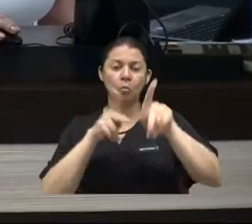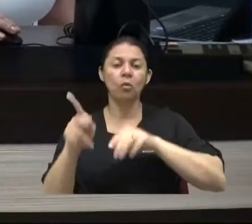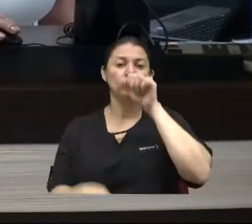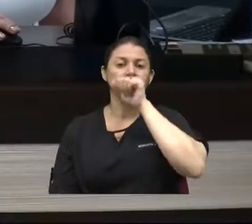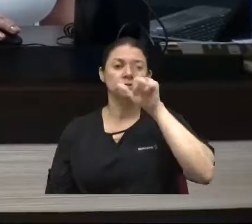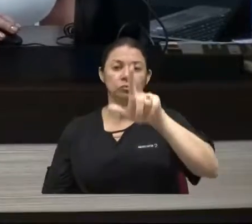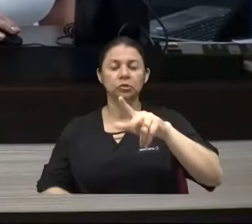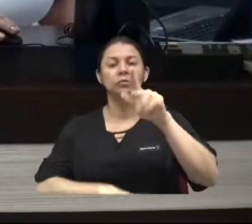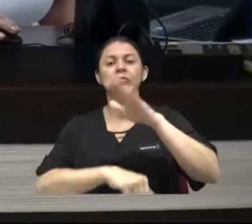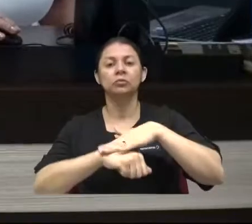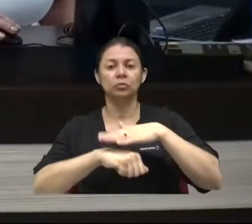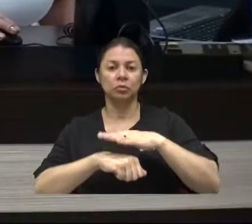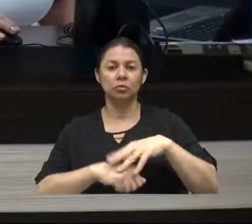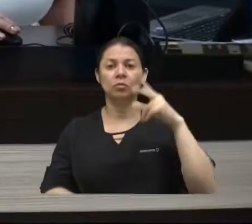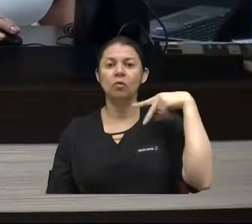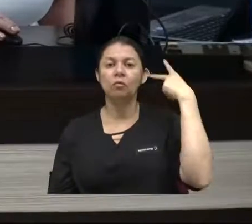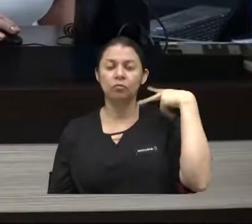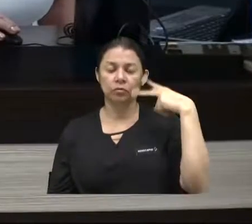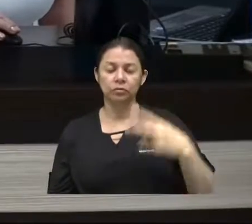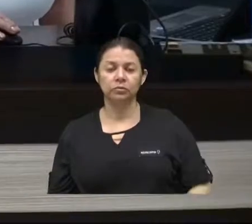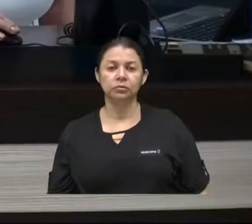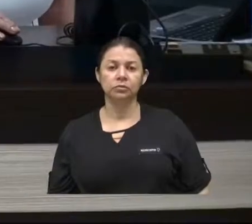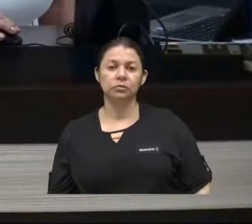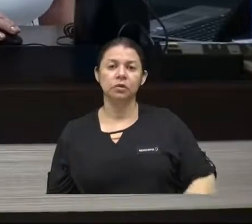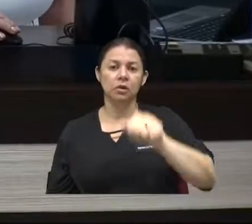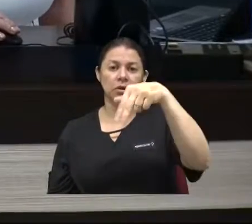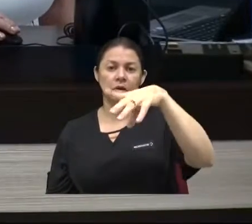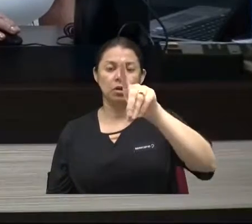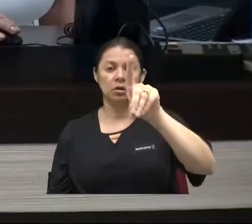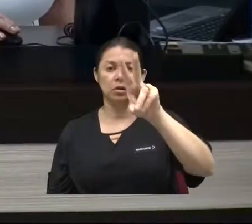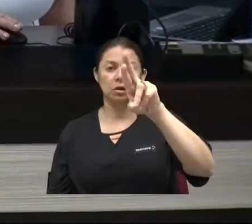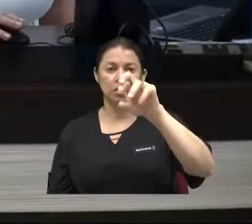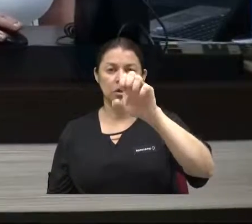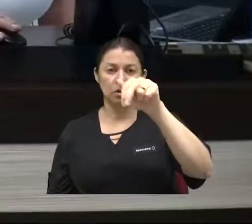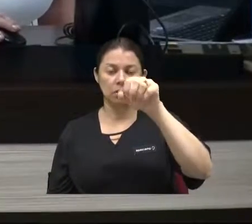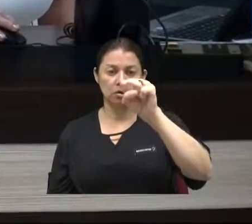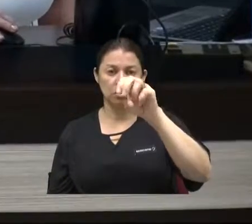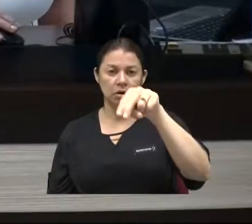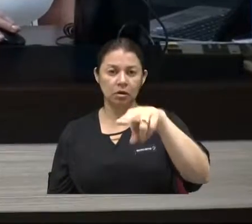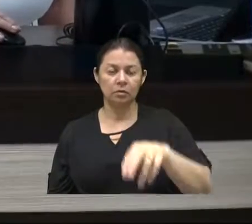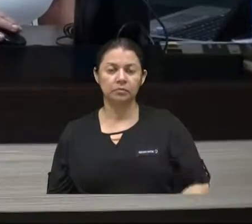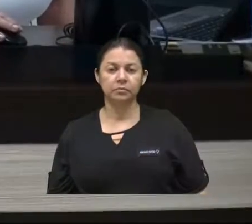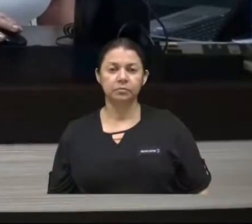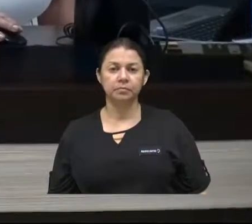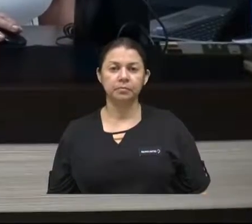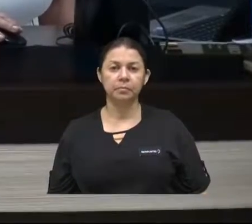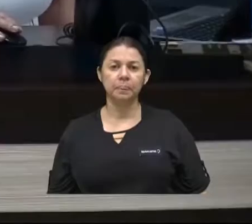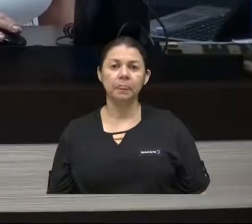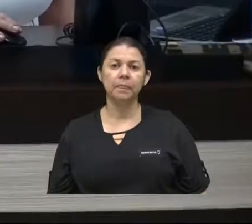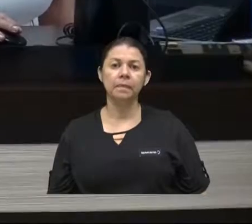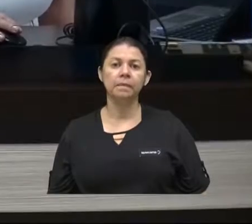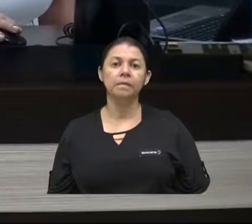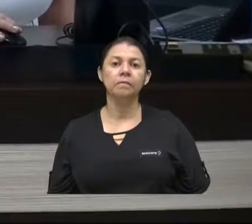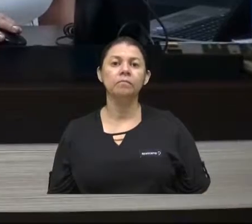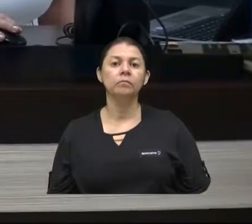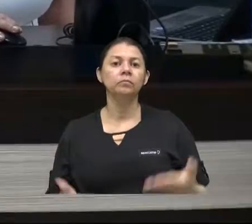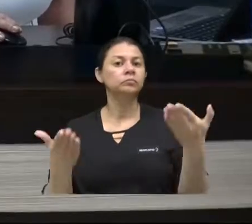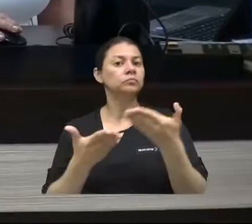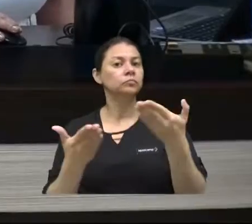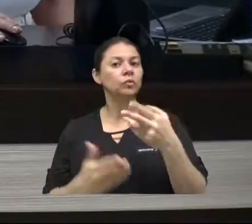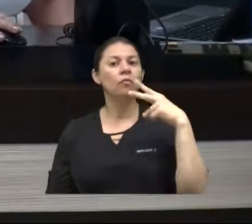vereador Anderson Cornélio Pereira. Encaminhe-se às comissões competentes. Uma questão de ordem do vereador Newton